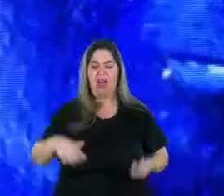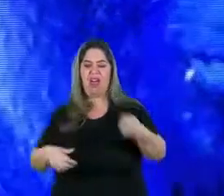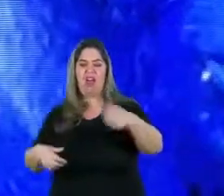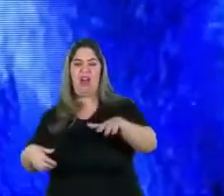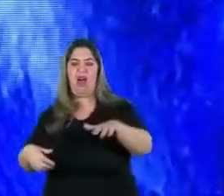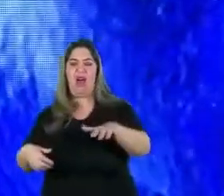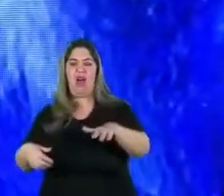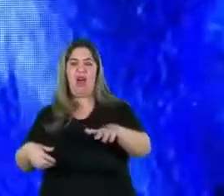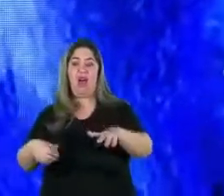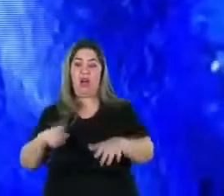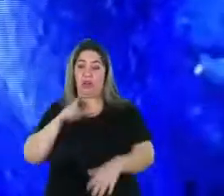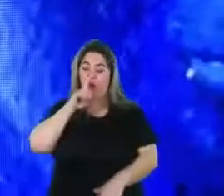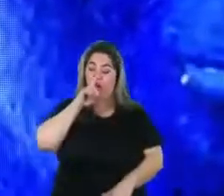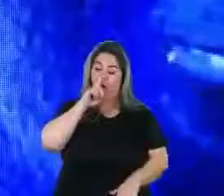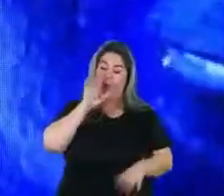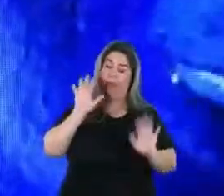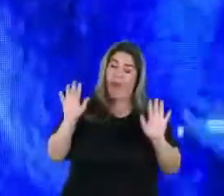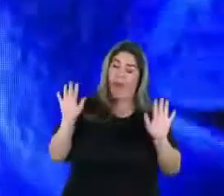risco,